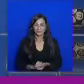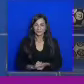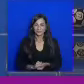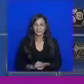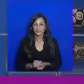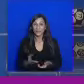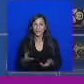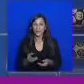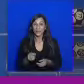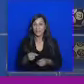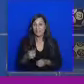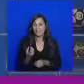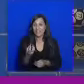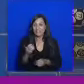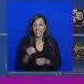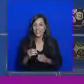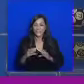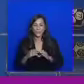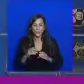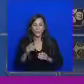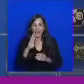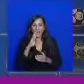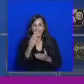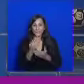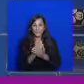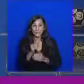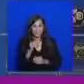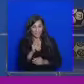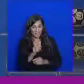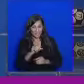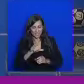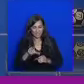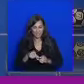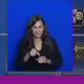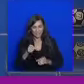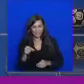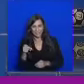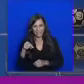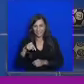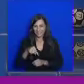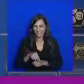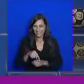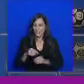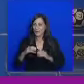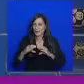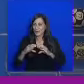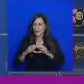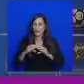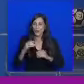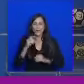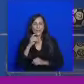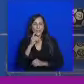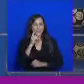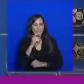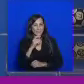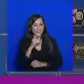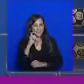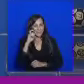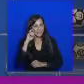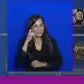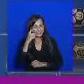Vamos agora à décima bola. Acredite daí que a gente sorteia daqui. Bola preta, número